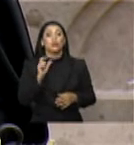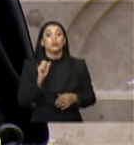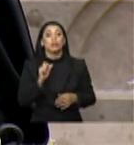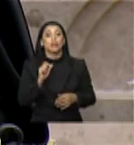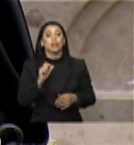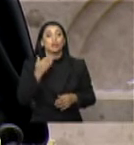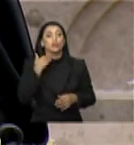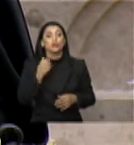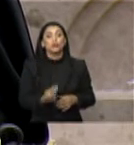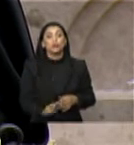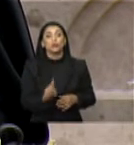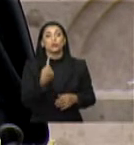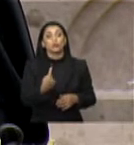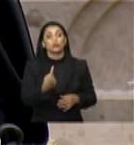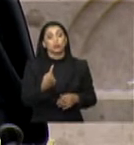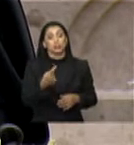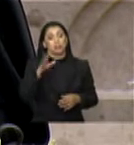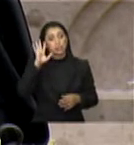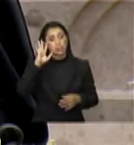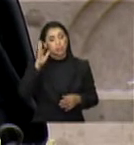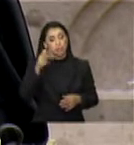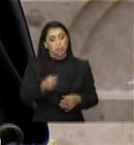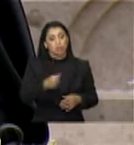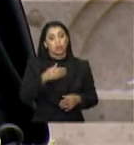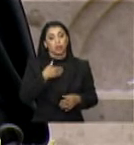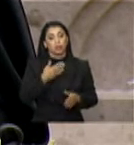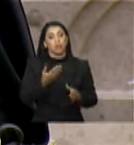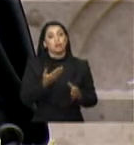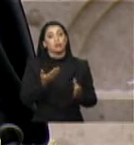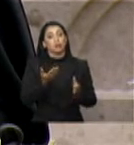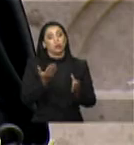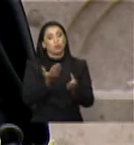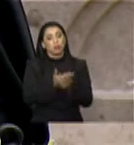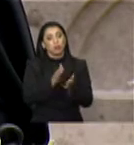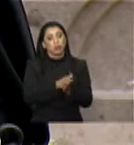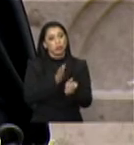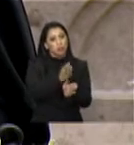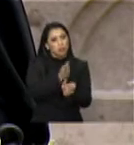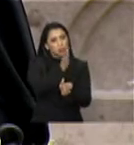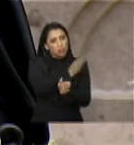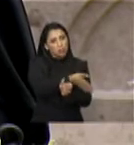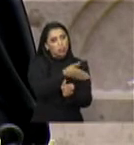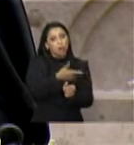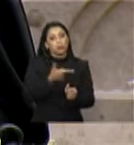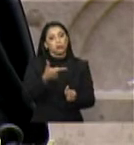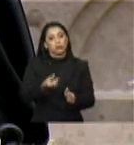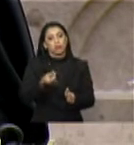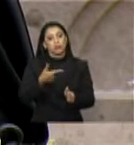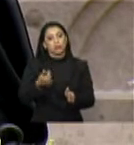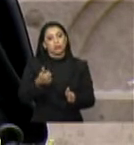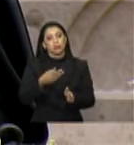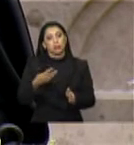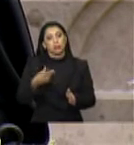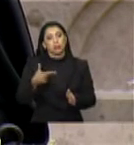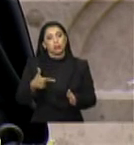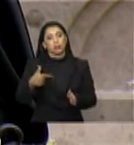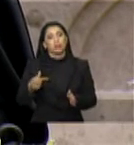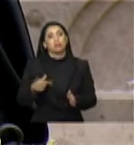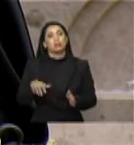monocrática que invocando como precedente o recursos extraordinário 225 mil 278